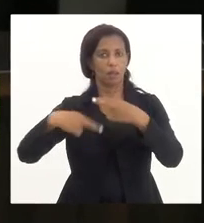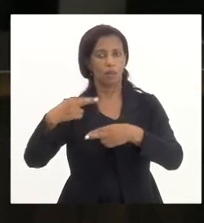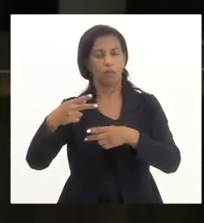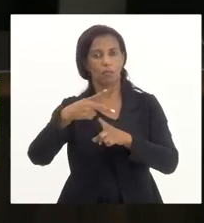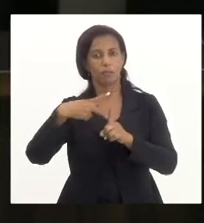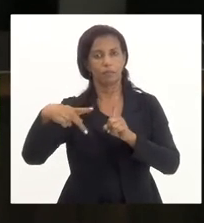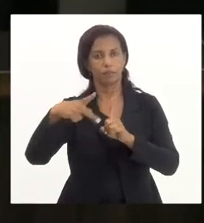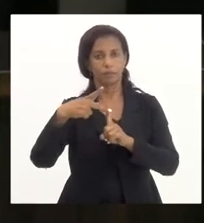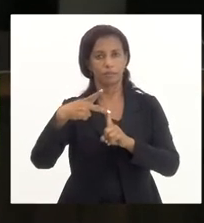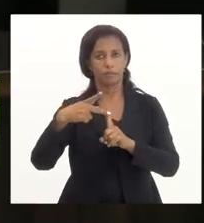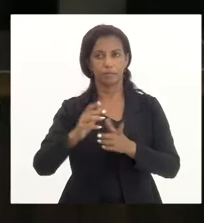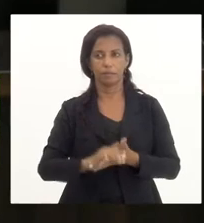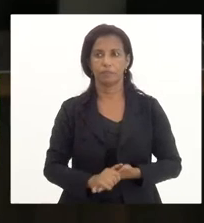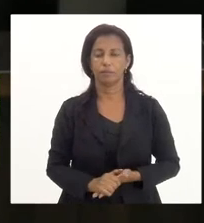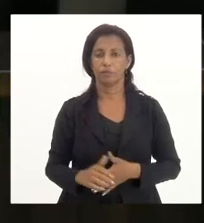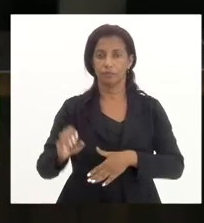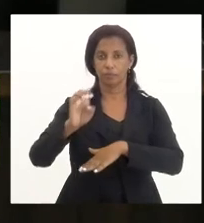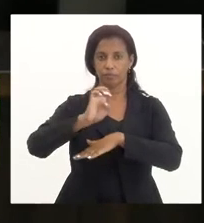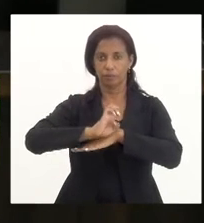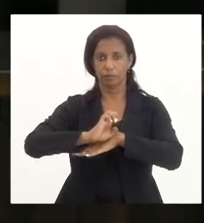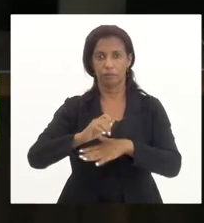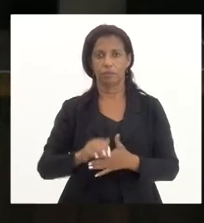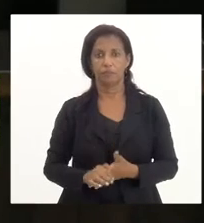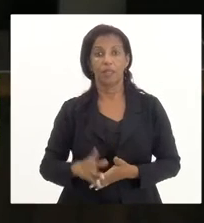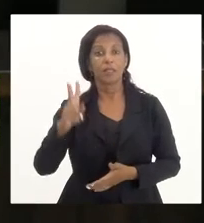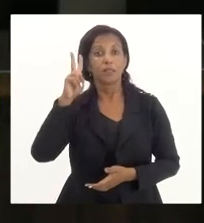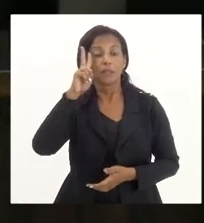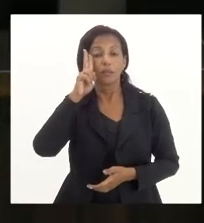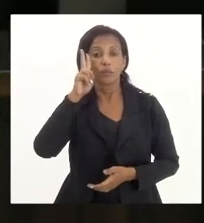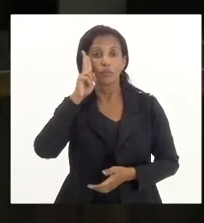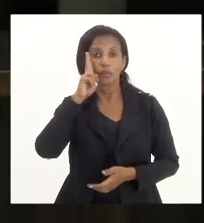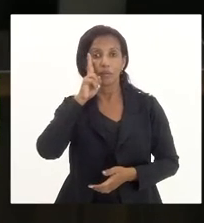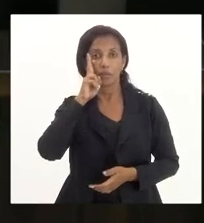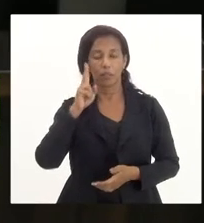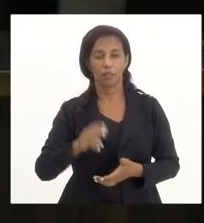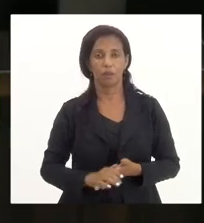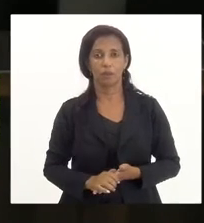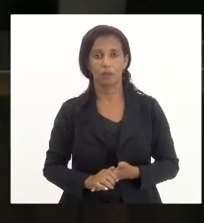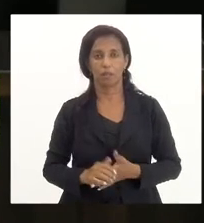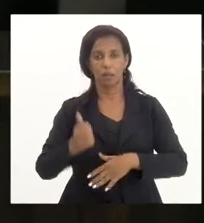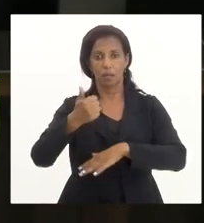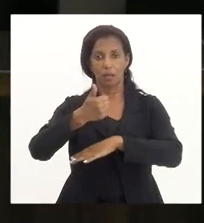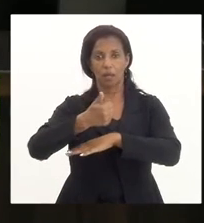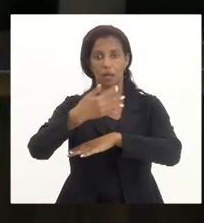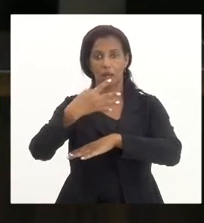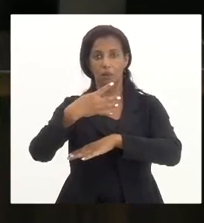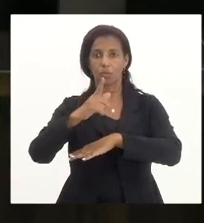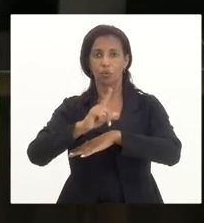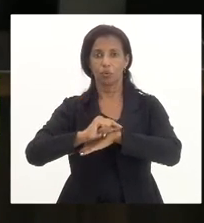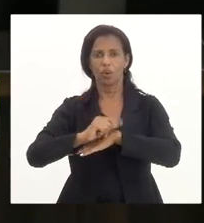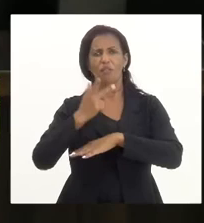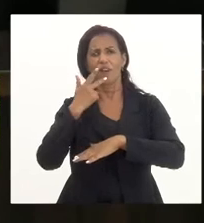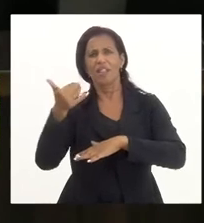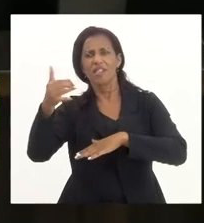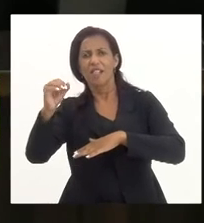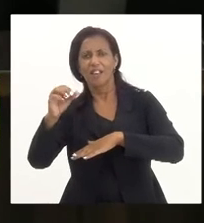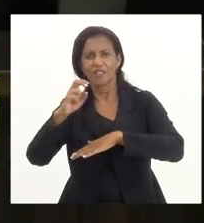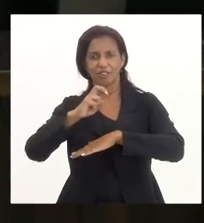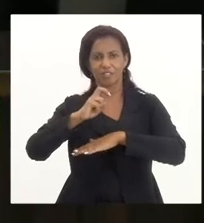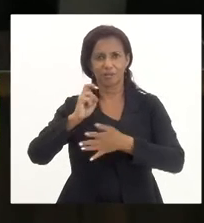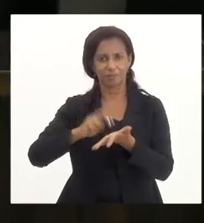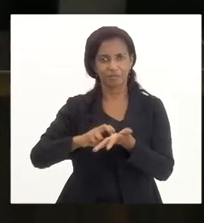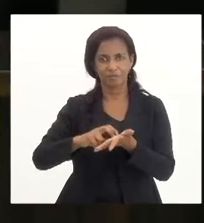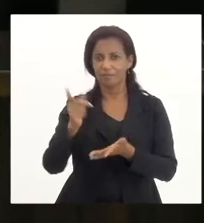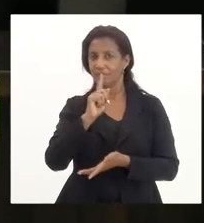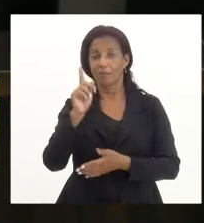presidência Estadual é segunda-feira 14 horas eu tinha falado 10 horas na